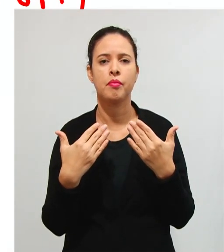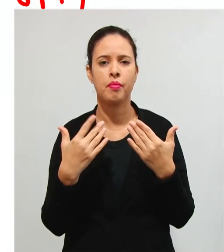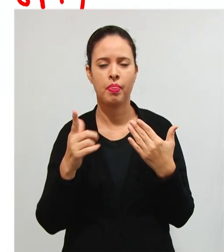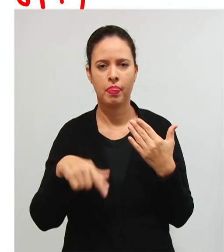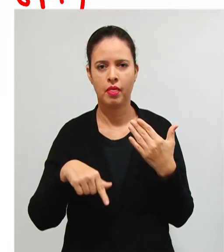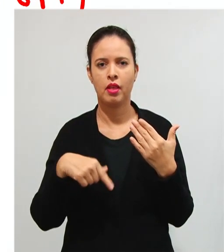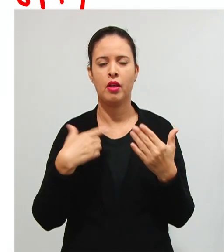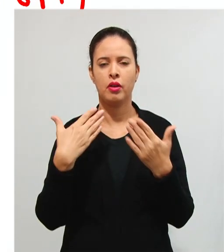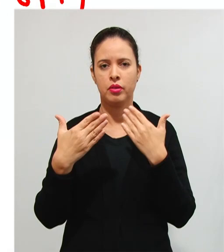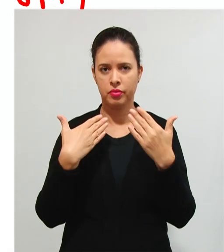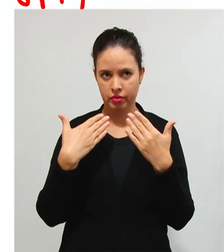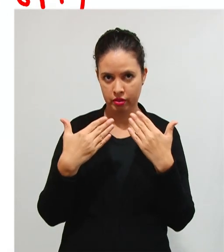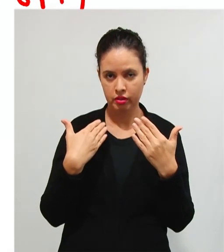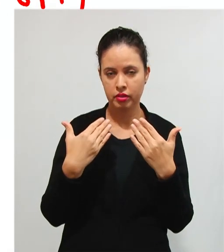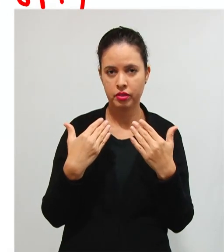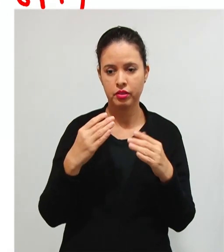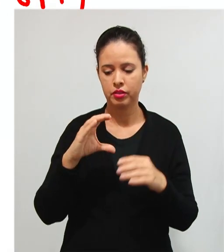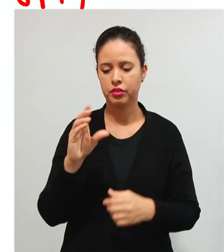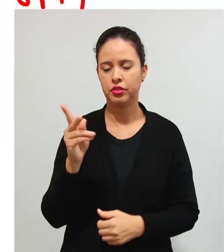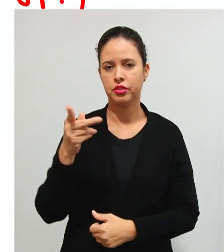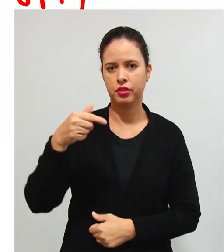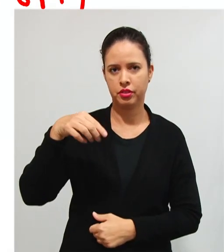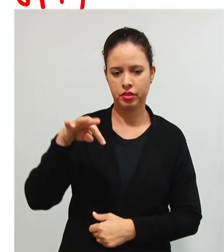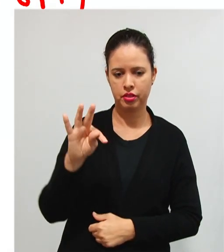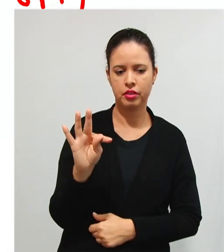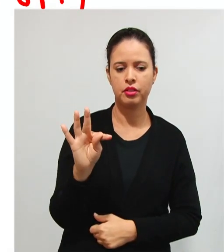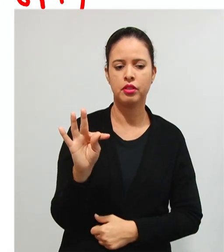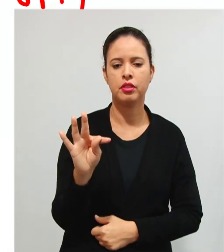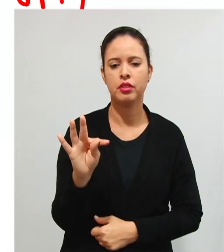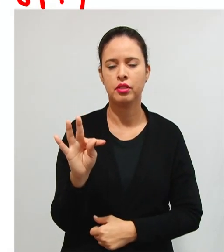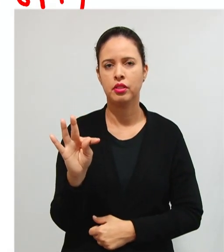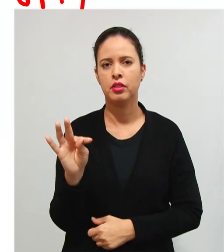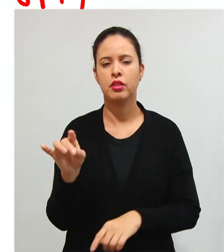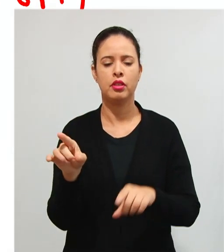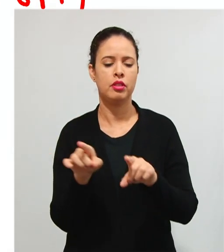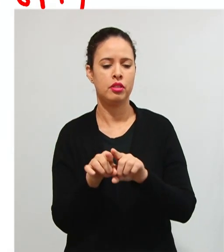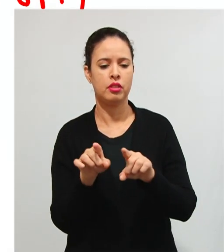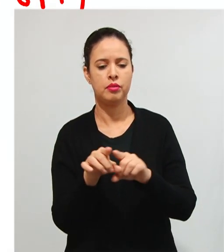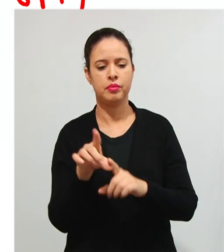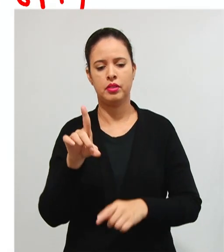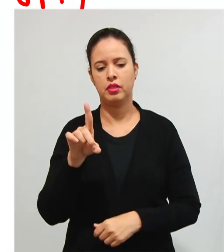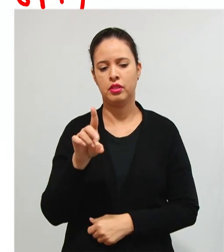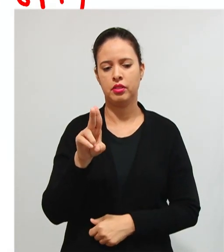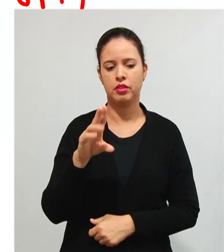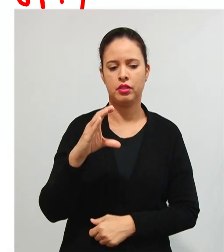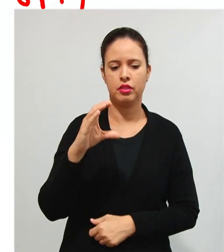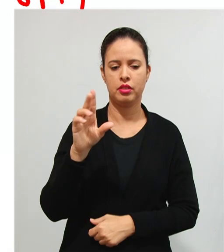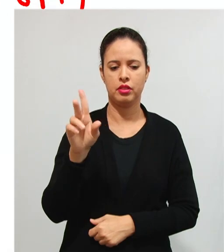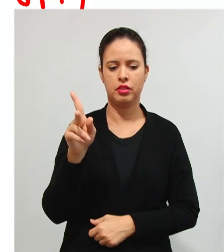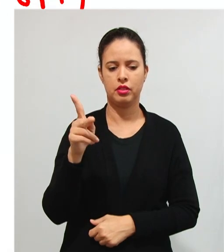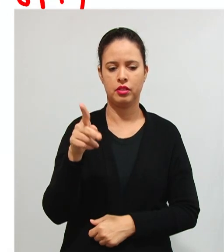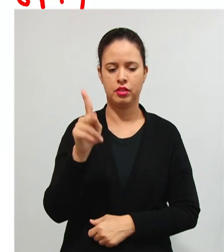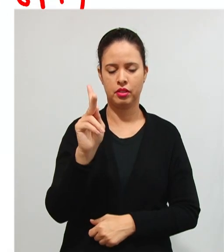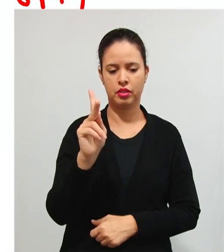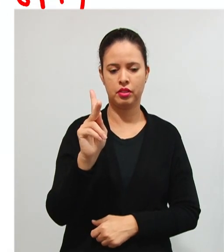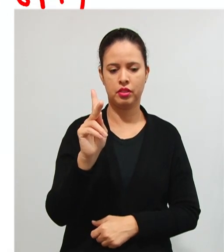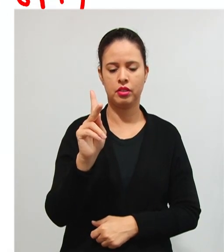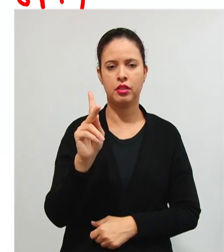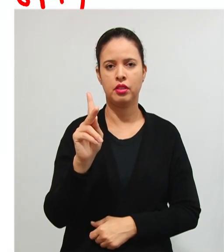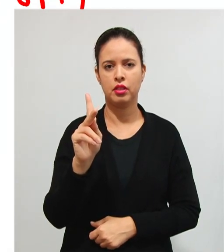de chat. E o DuckDuckGo, que é uma ferramenta de busca, mas